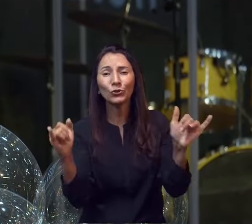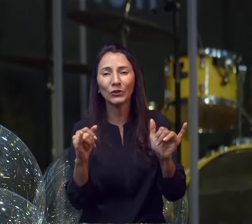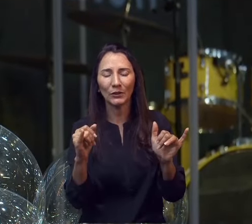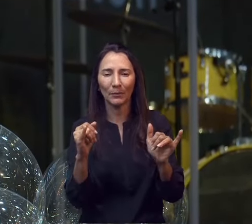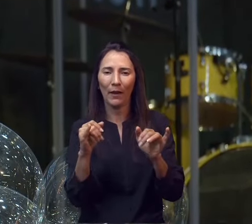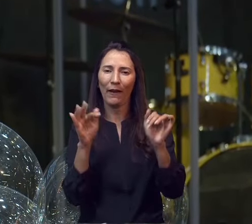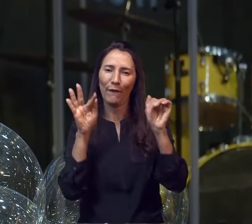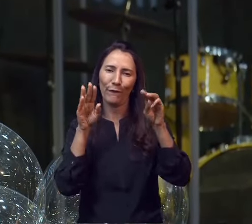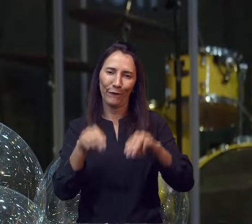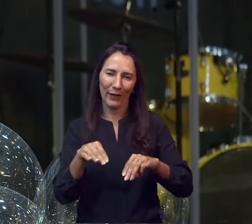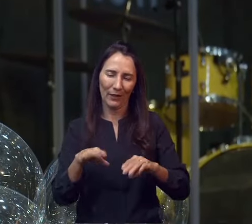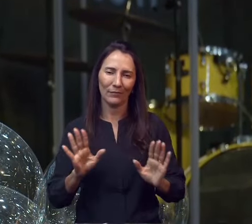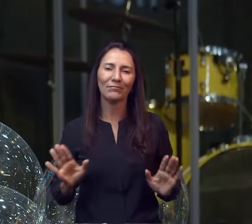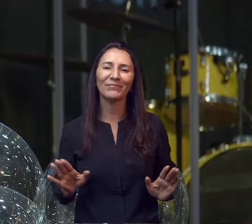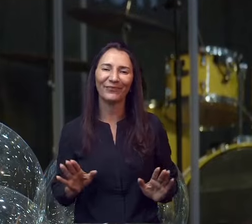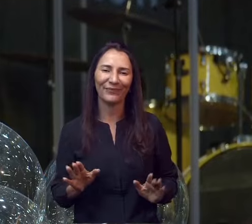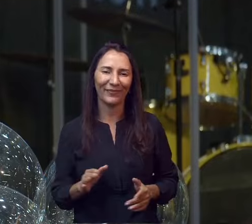palavra